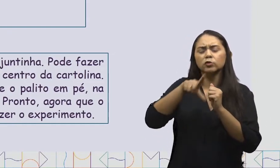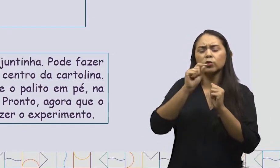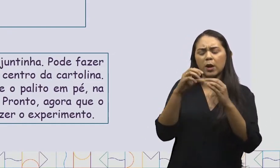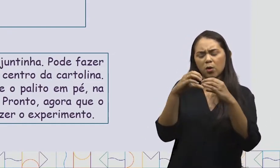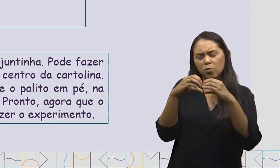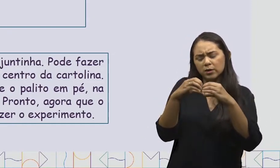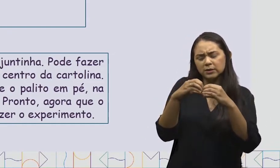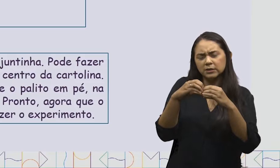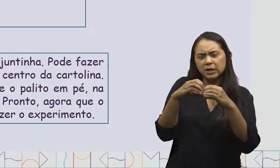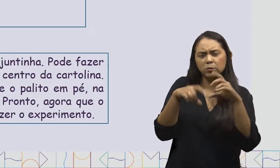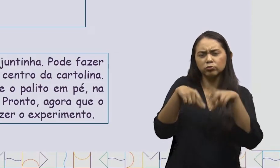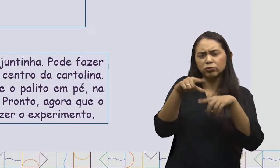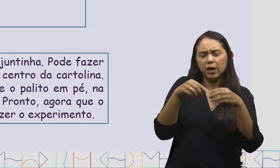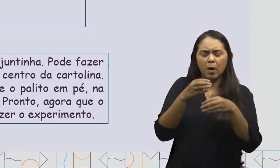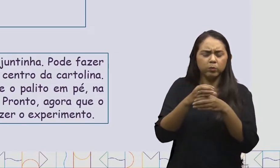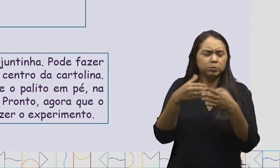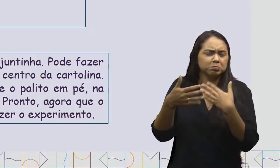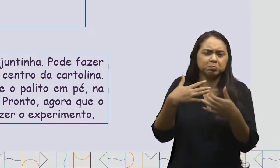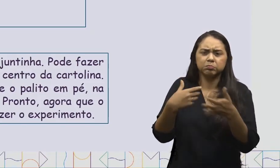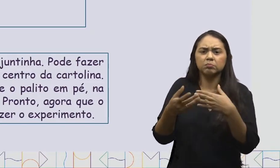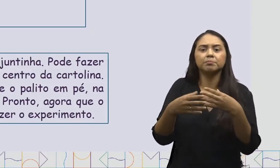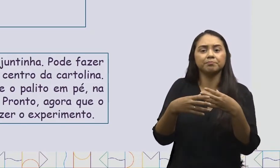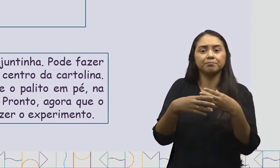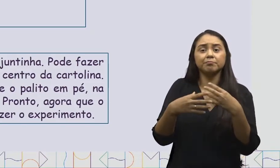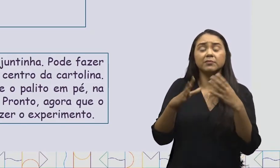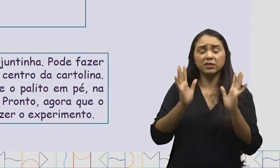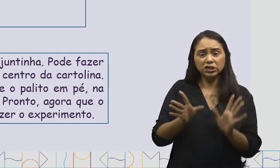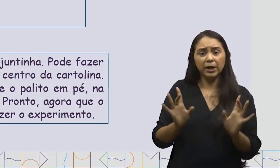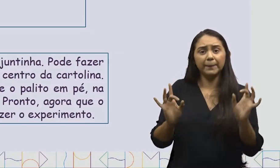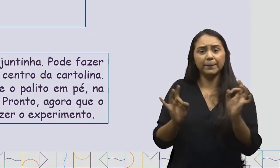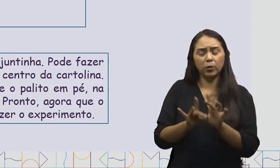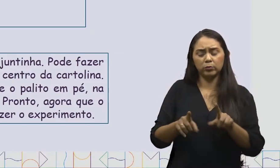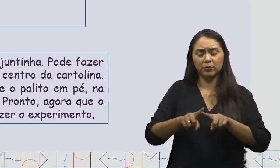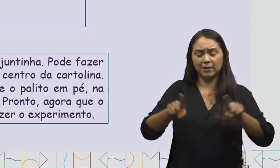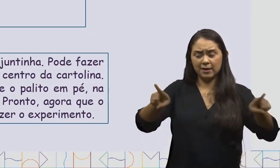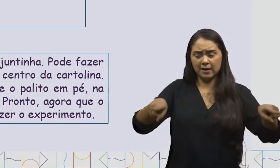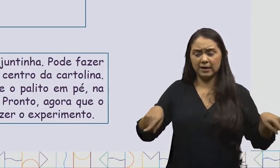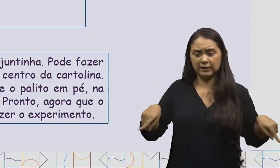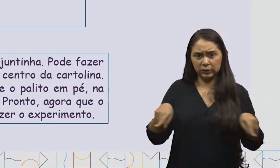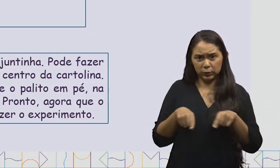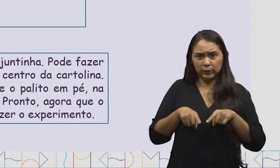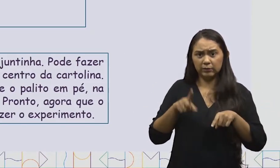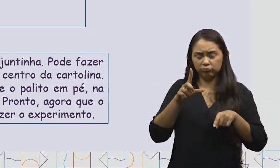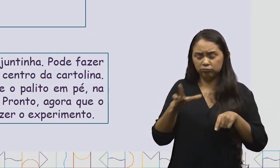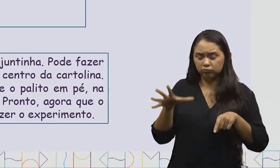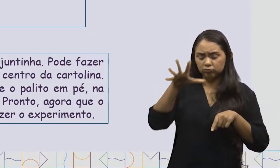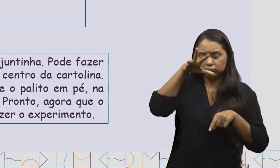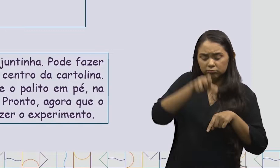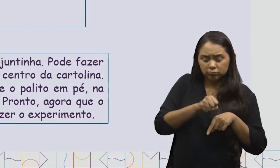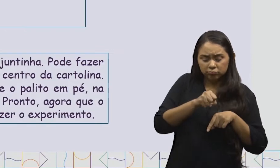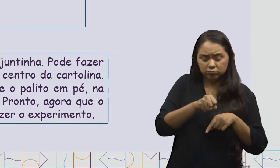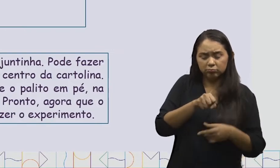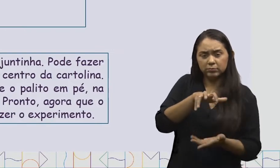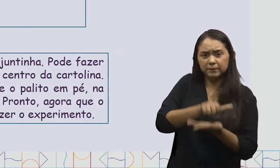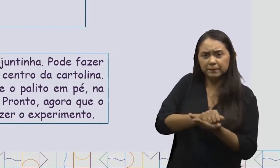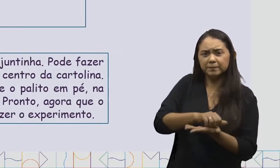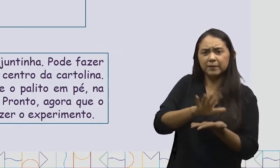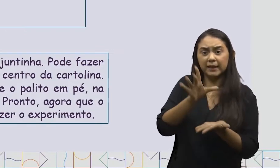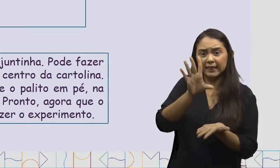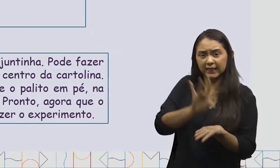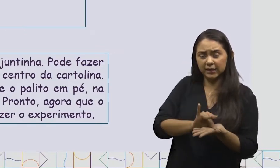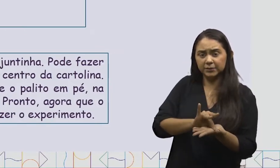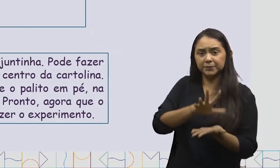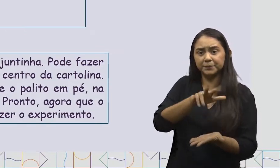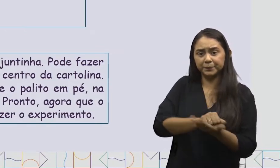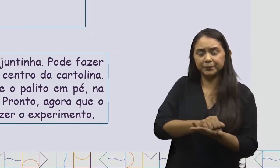algum formato se quiser. Depois, coloque-a bem ao centro da cartolina. Amasse-a bem para ficar